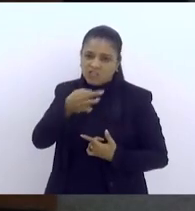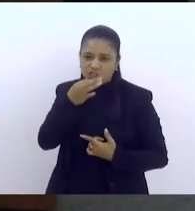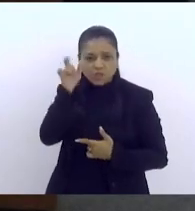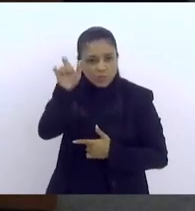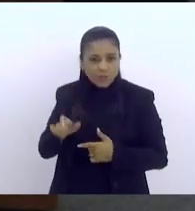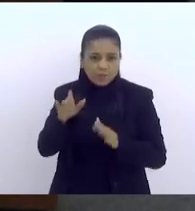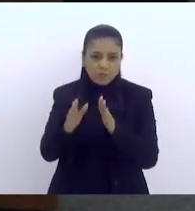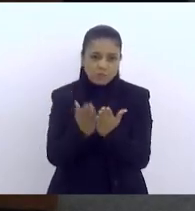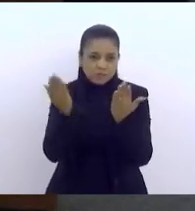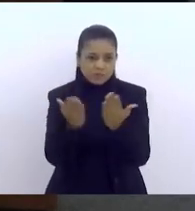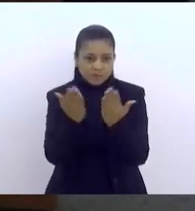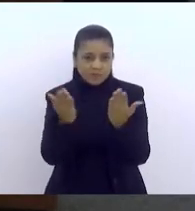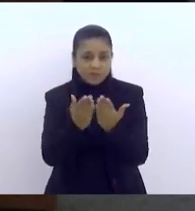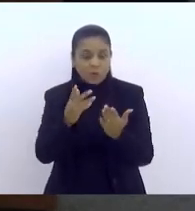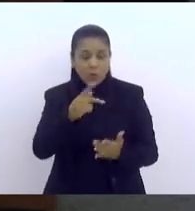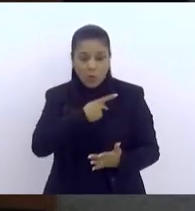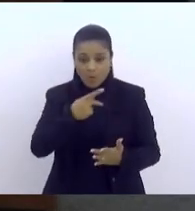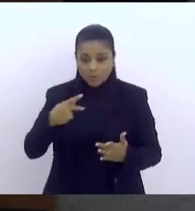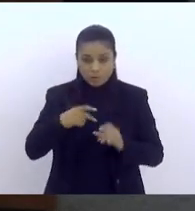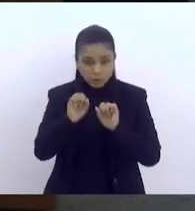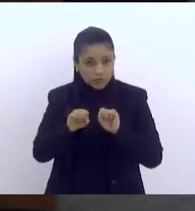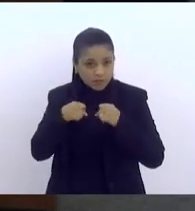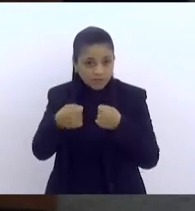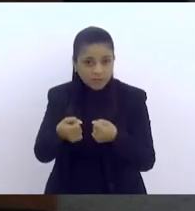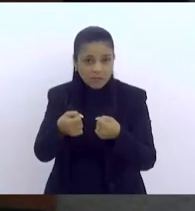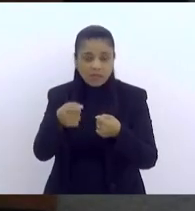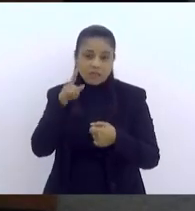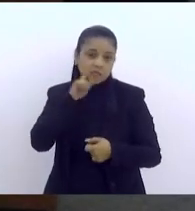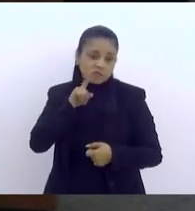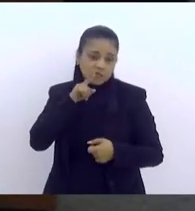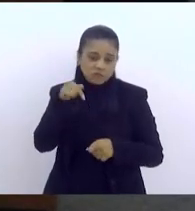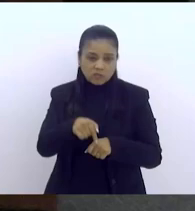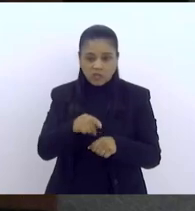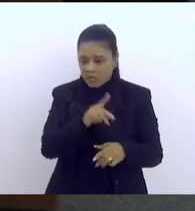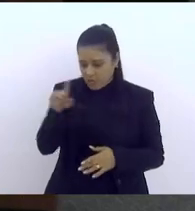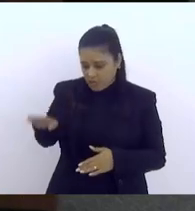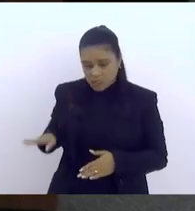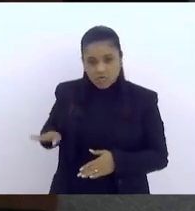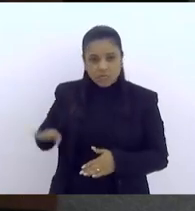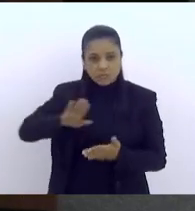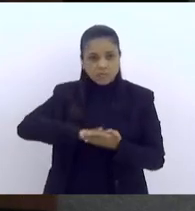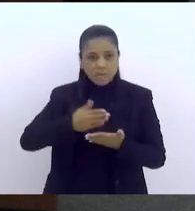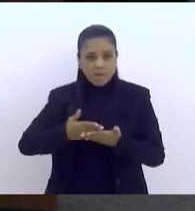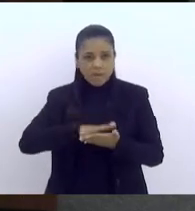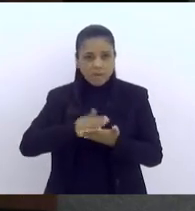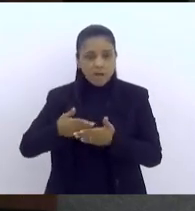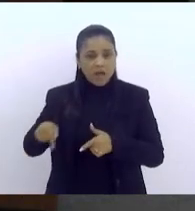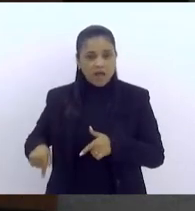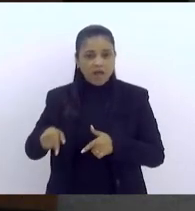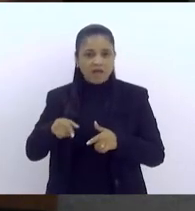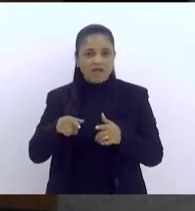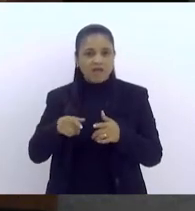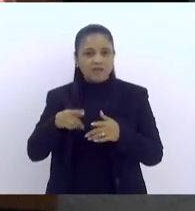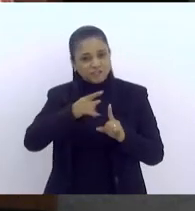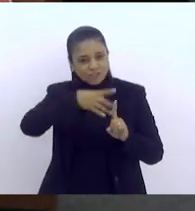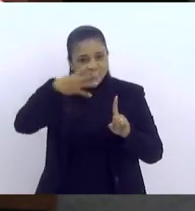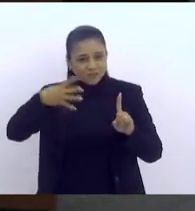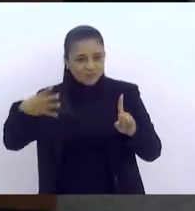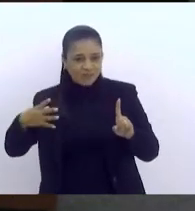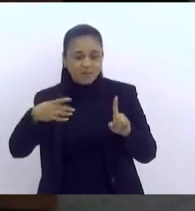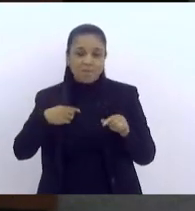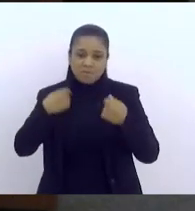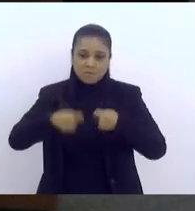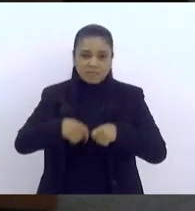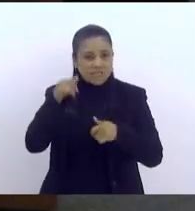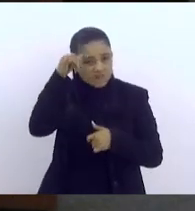defender que um pastor que veio dos Estados Unidos coloque uma criança do lado dele traduzindo simultaneamente, dizendo que os LGBT têm que ir para o inferno.